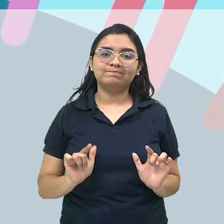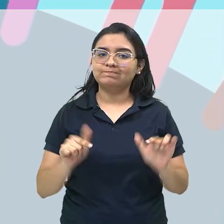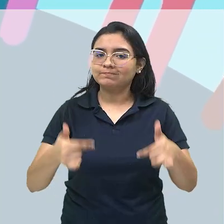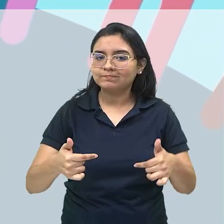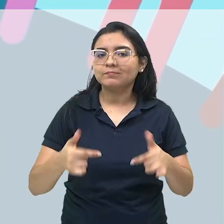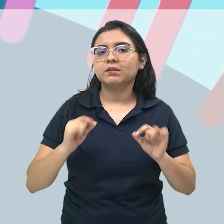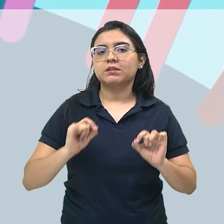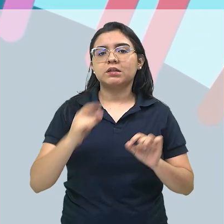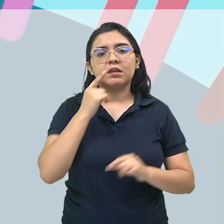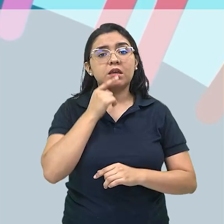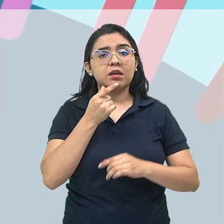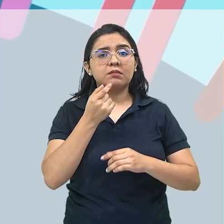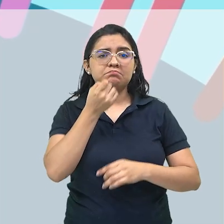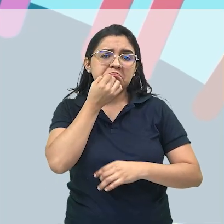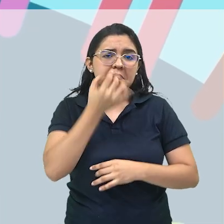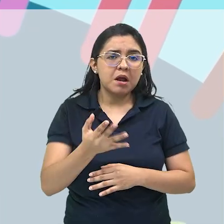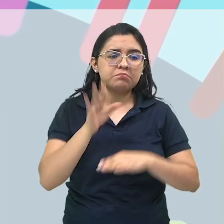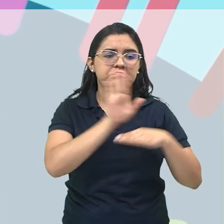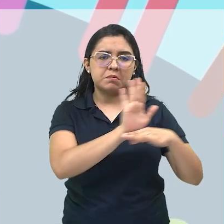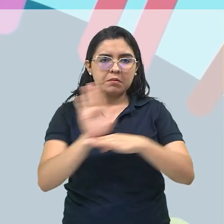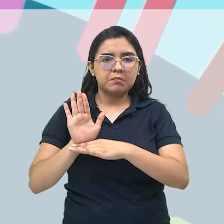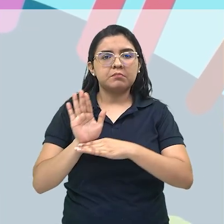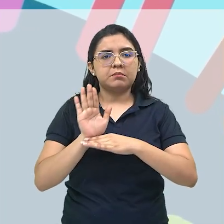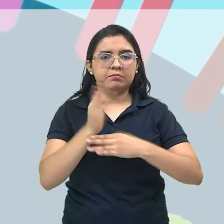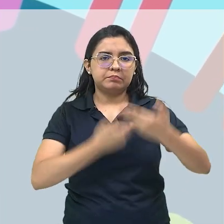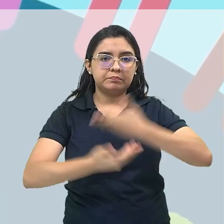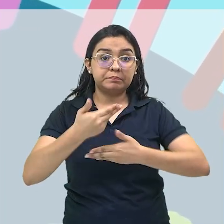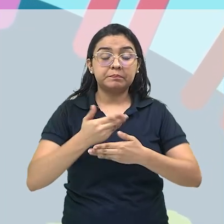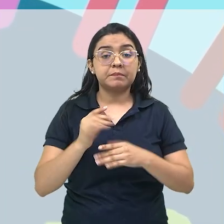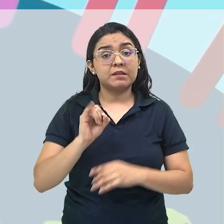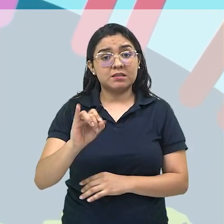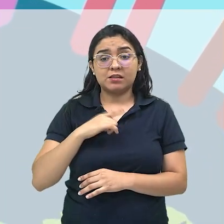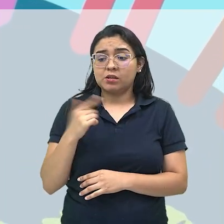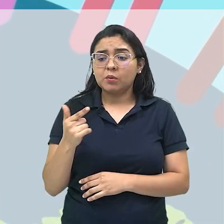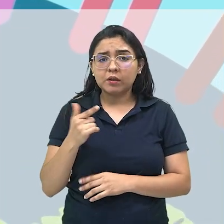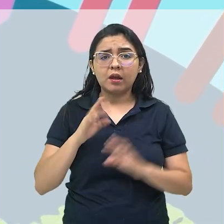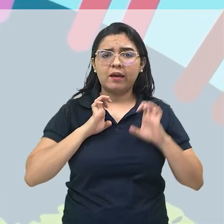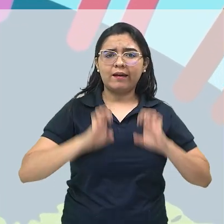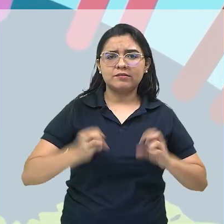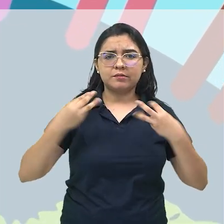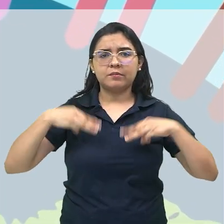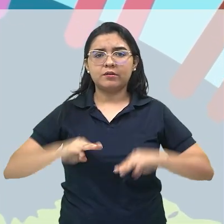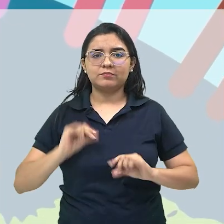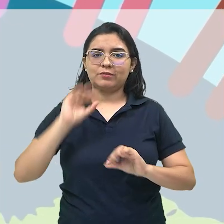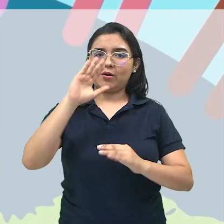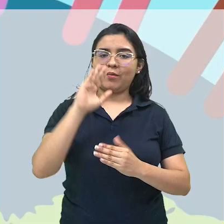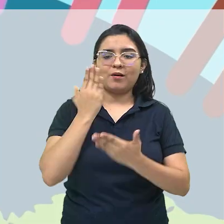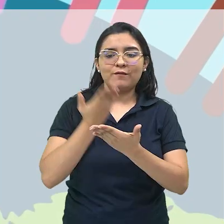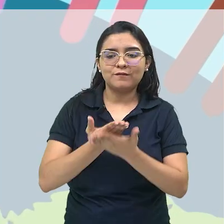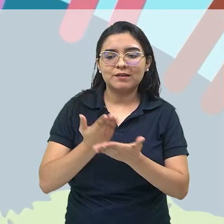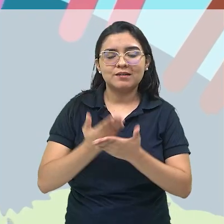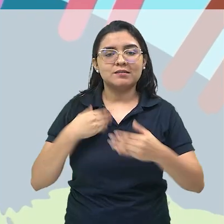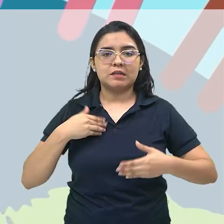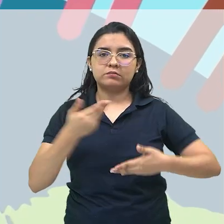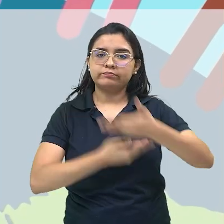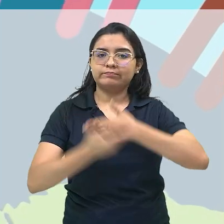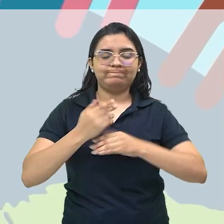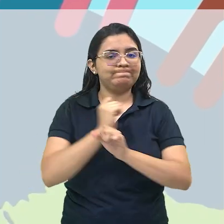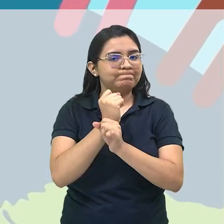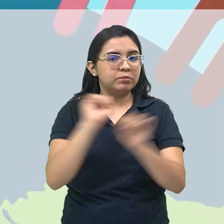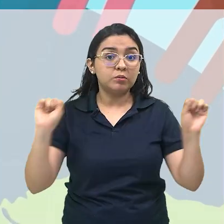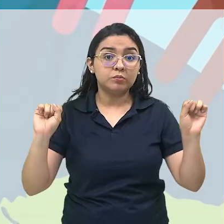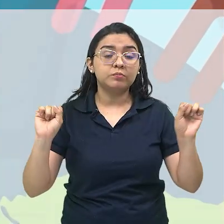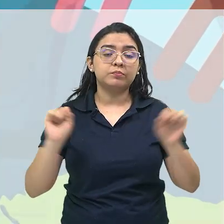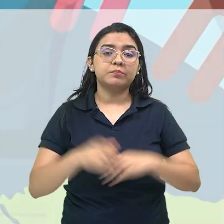maneira que beneficie a todos ao nosso redor. Sem elas, a confiança e a cooperação seriam